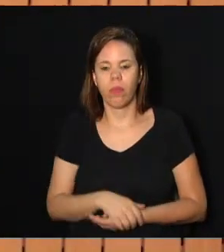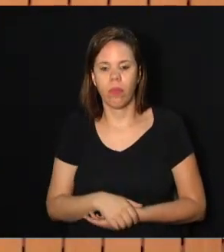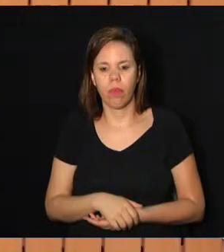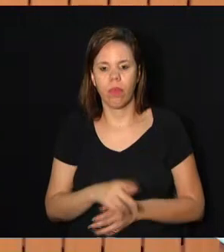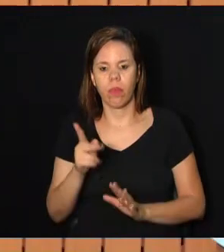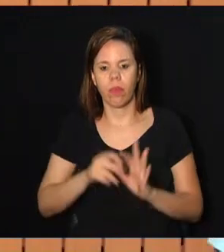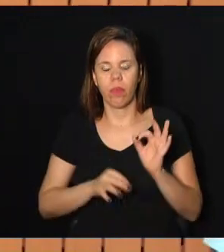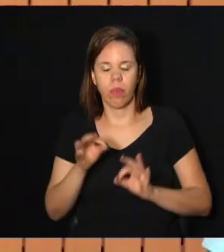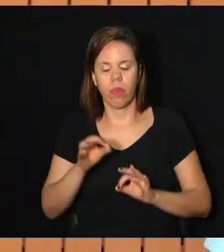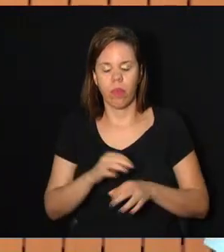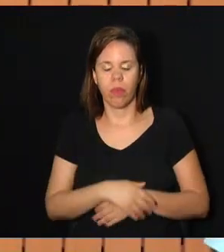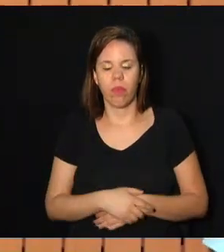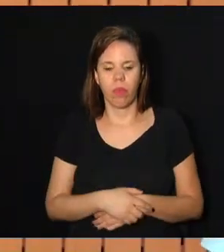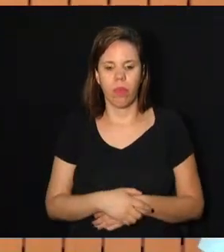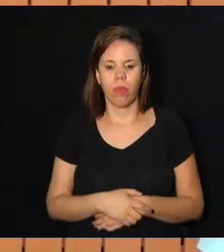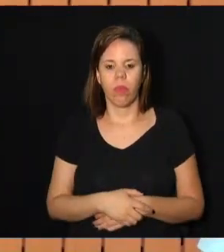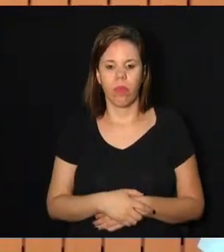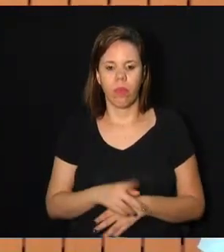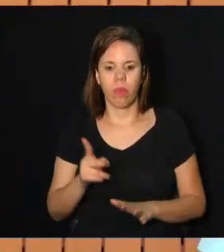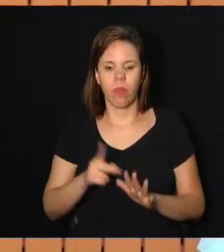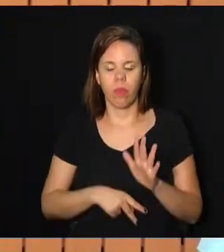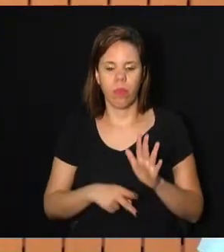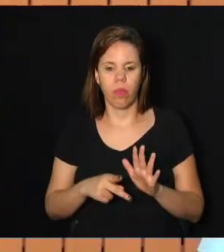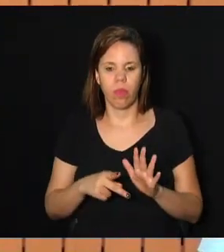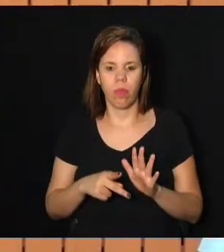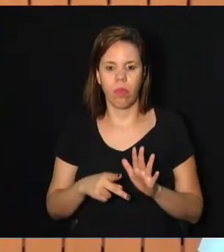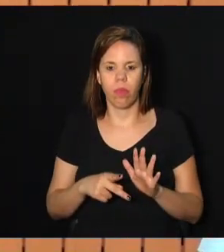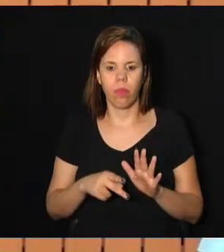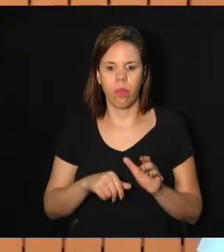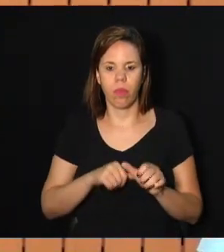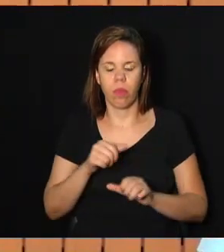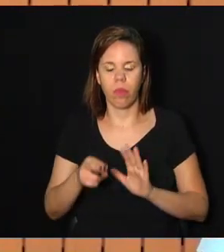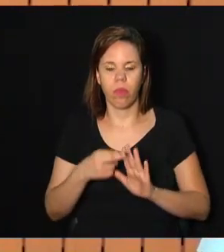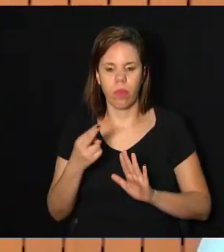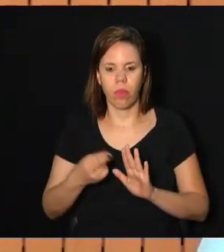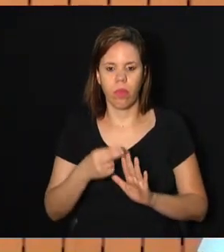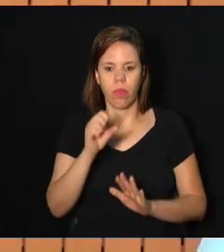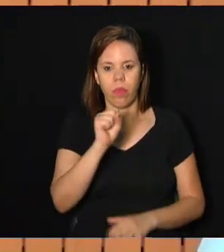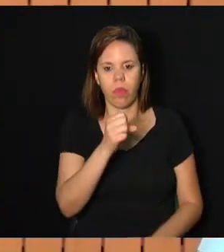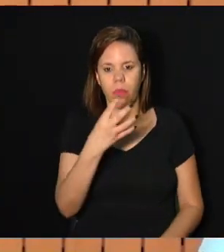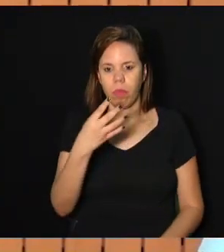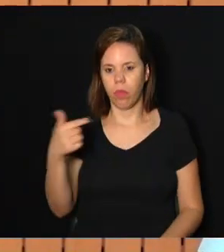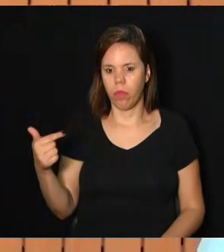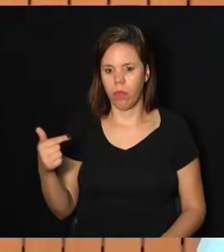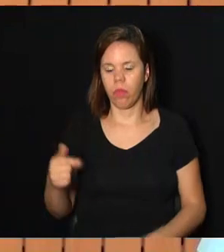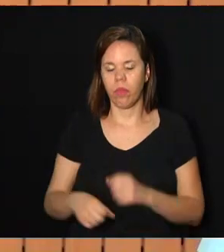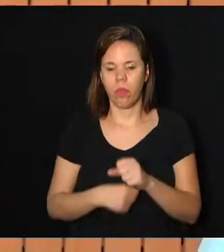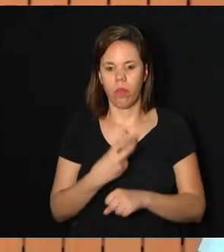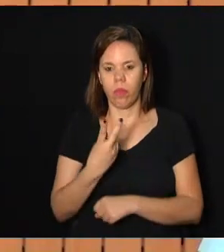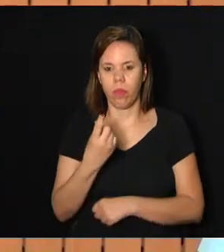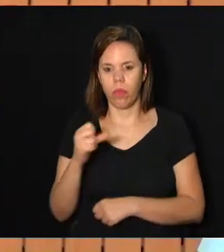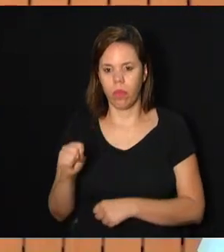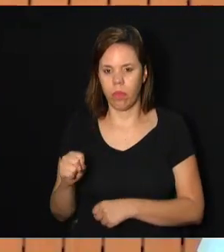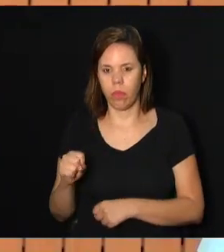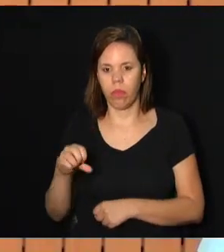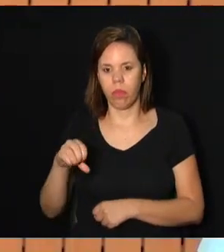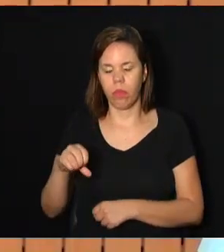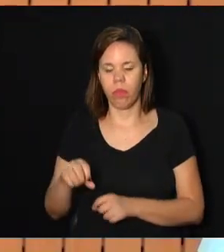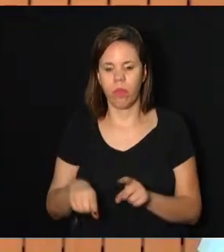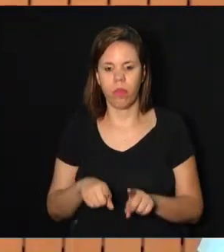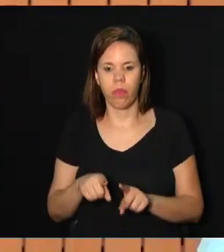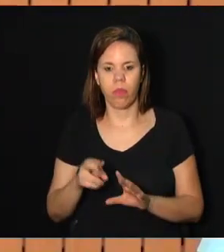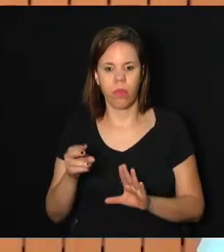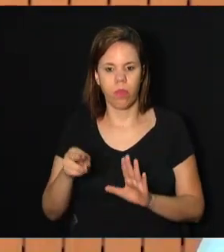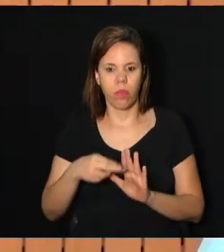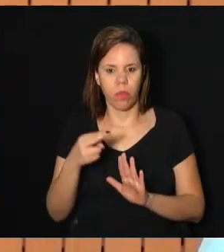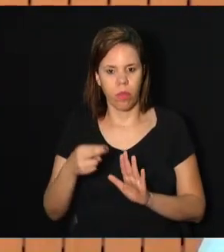Projeto que altera o dispositivo da Resolução 842, de 18 de dezembro de 2009, que dispõe sobre o regimento interno